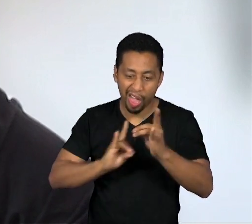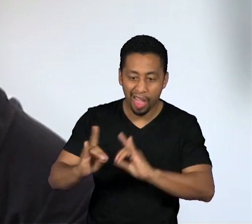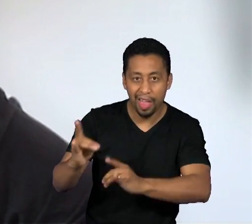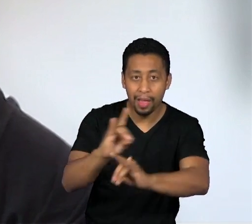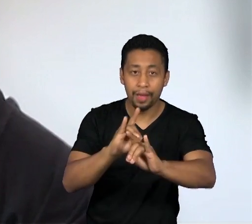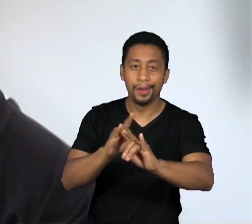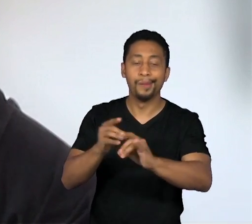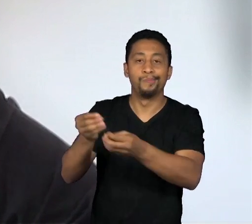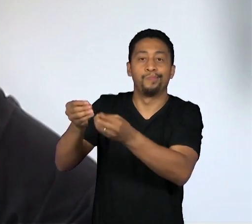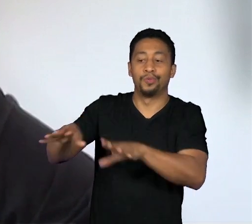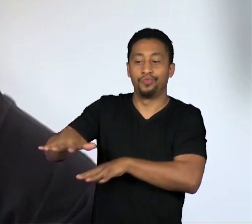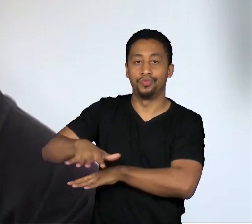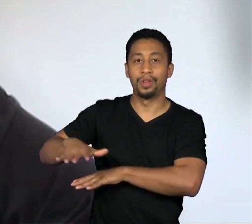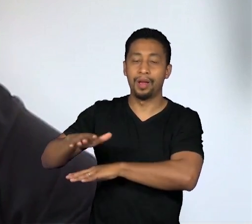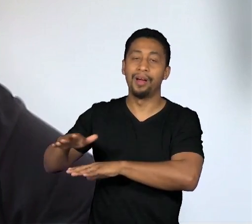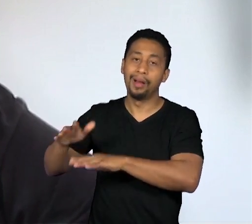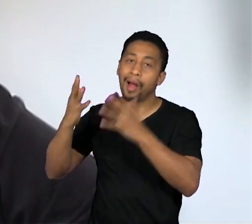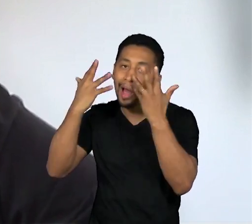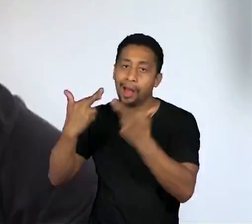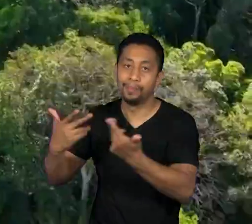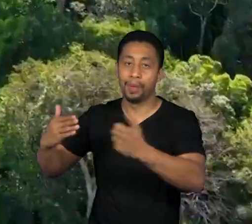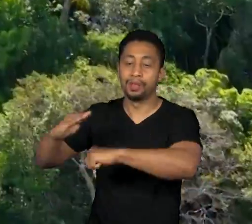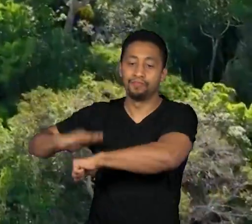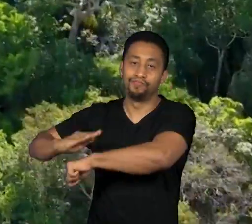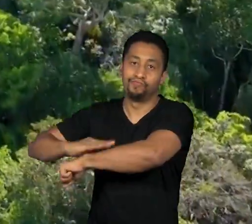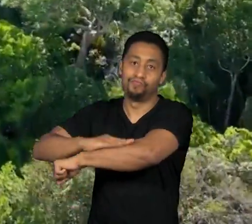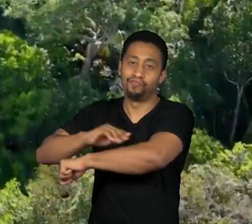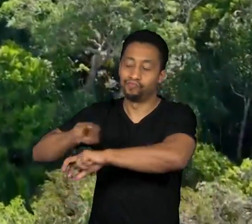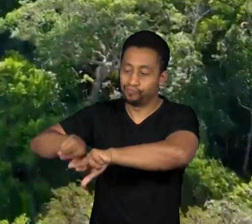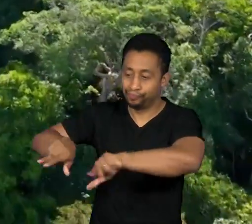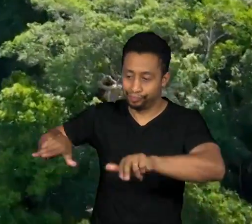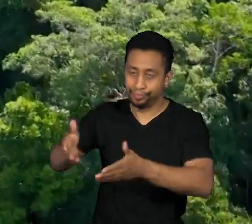pensando não só nos anfíbios, mas em todo o ecossistema.